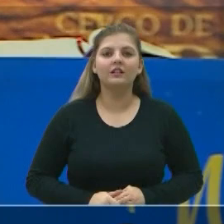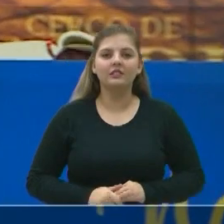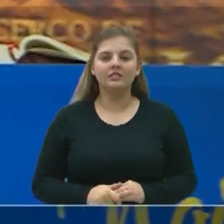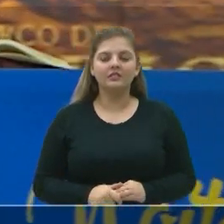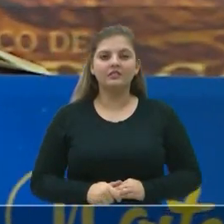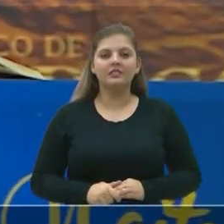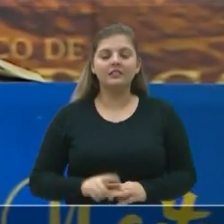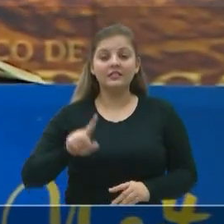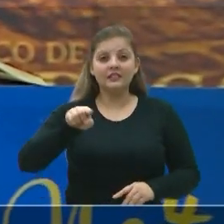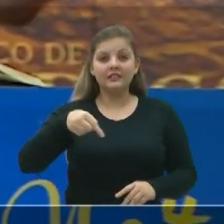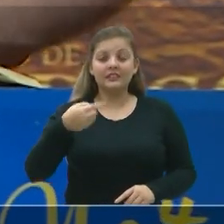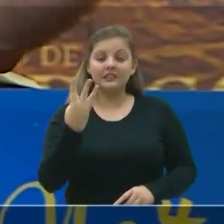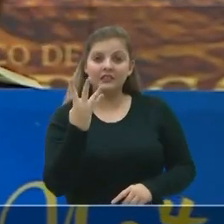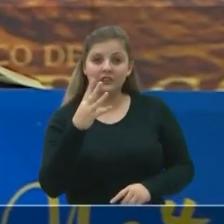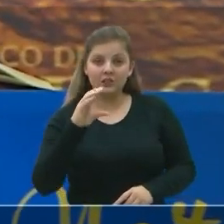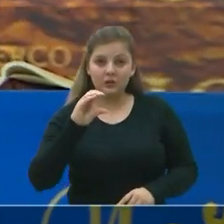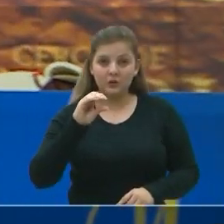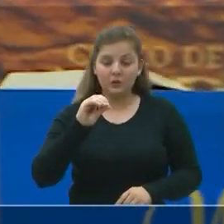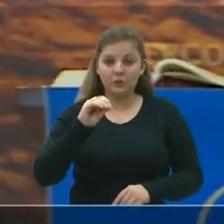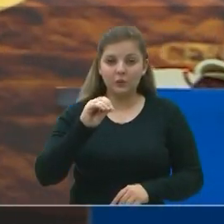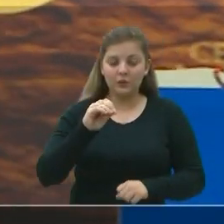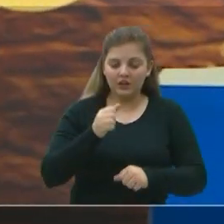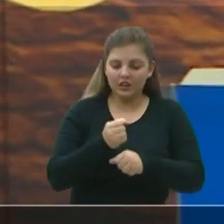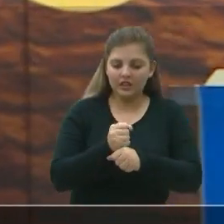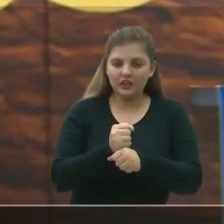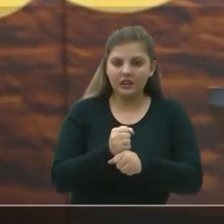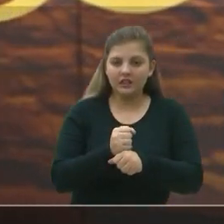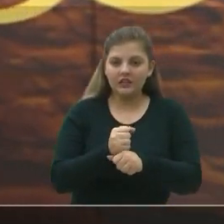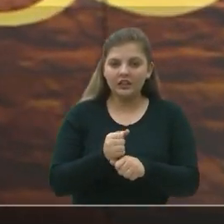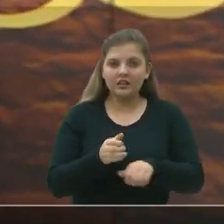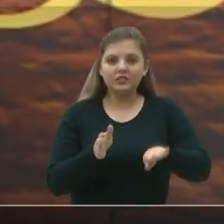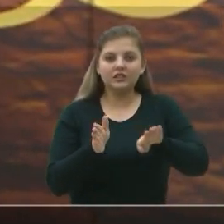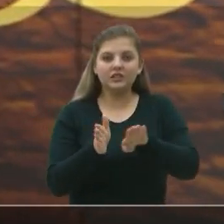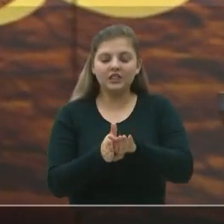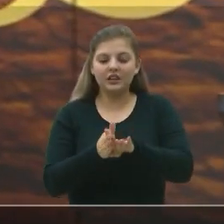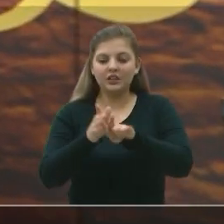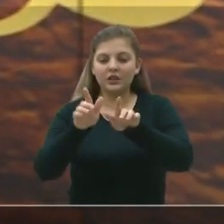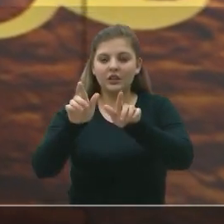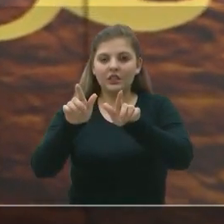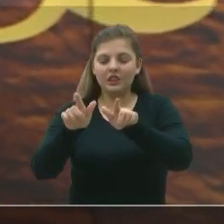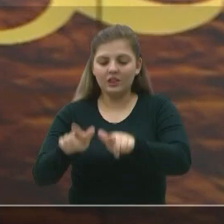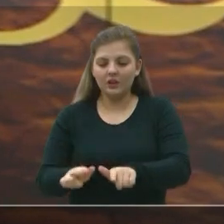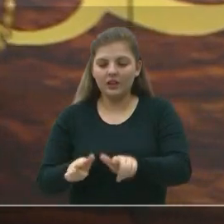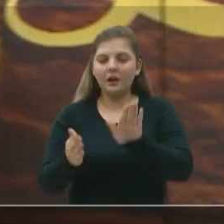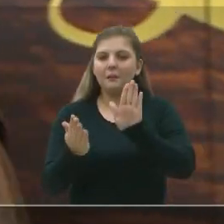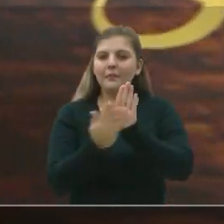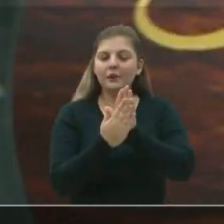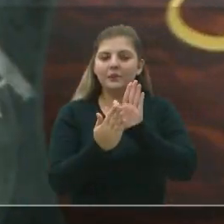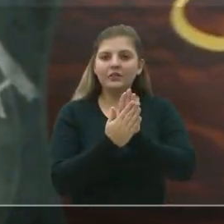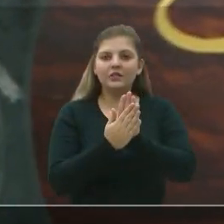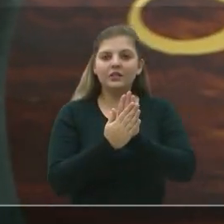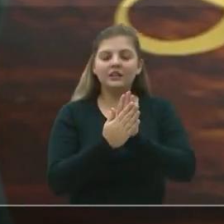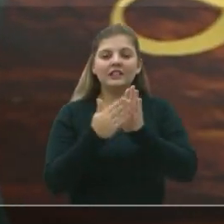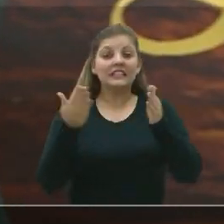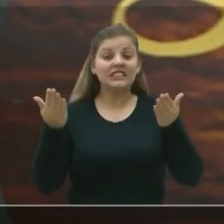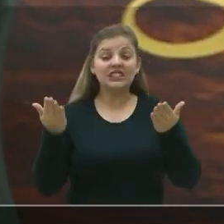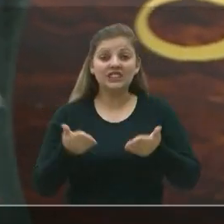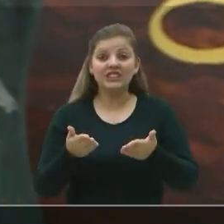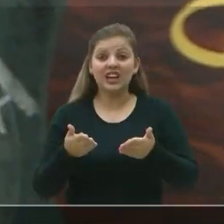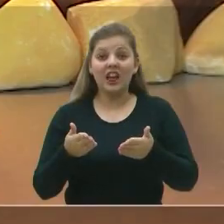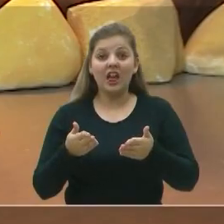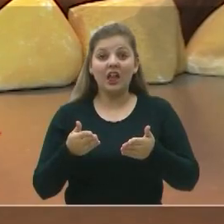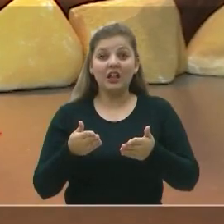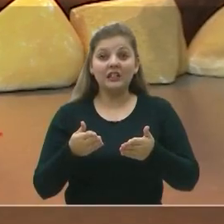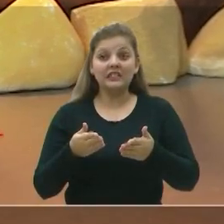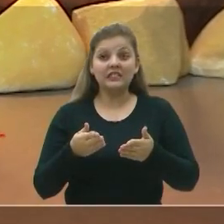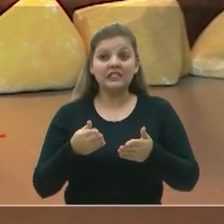Depois de 40 anos, eles chegaram na terra prometida, só que a terra prometida já estava possuída por